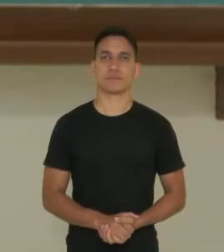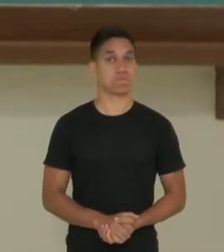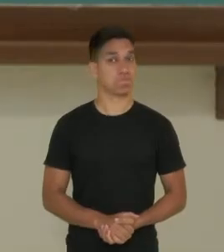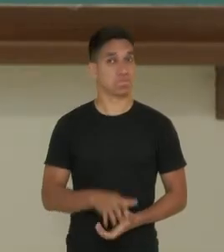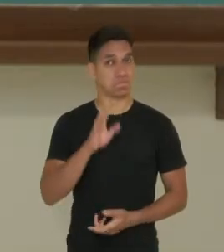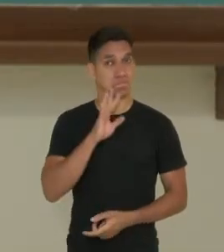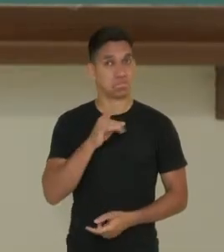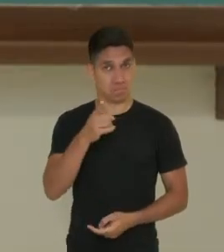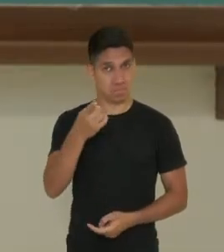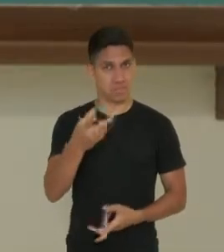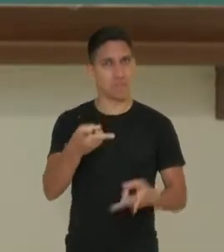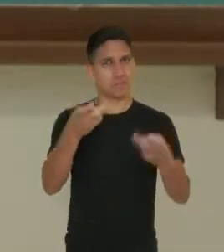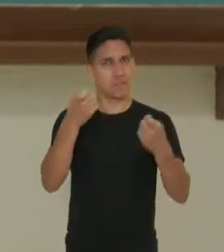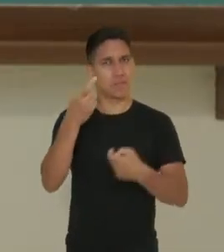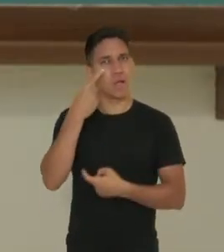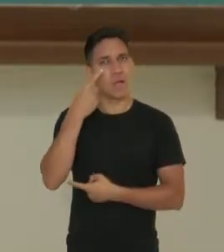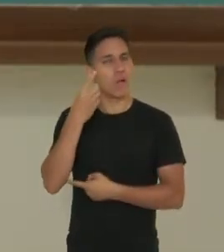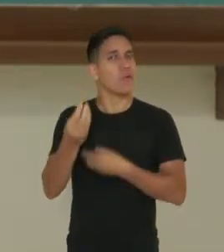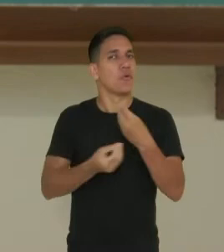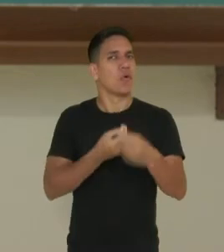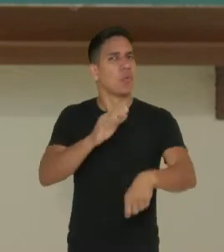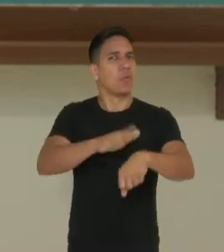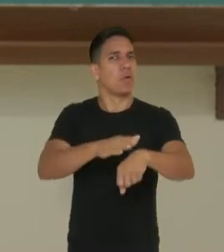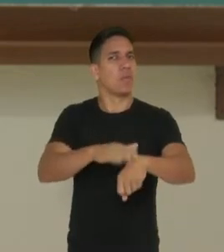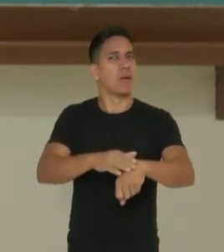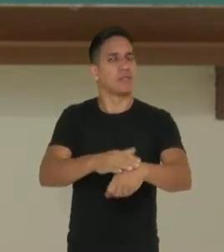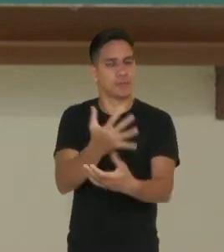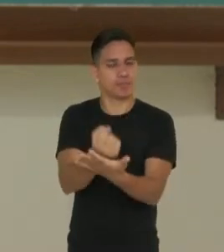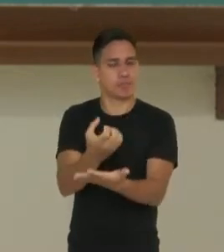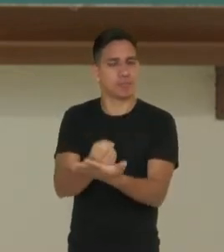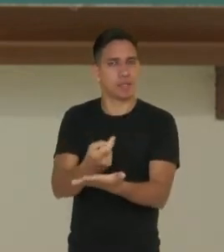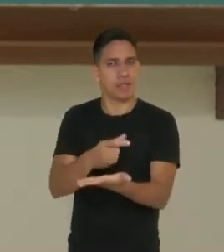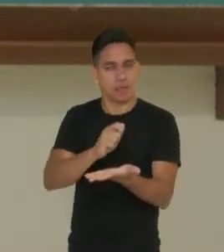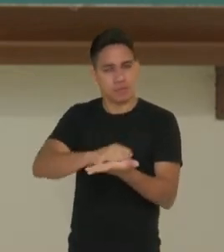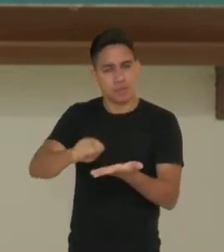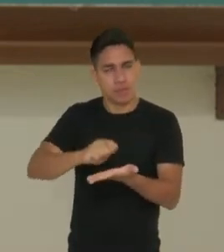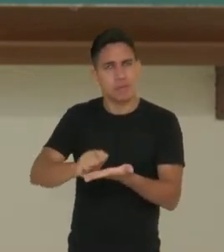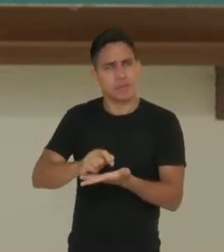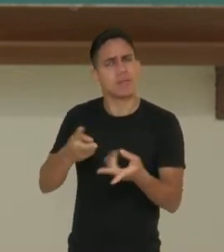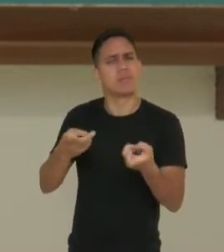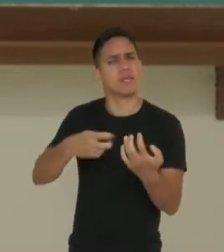Legal, e aí, você percebeu como o tempo foi registrado? Dá para entender ele